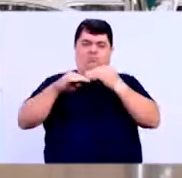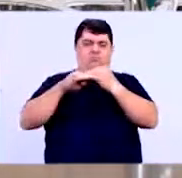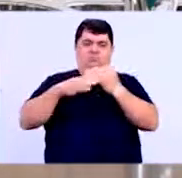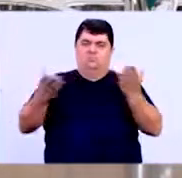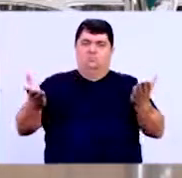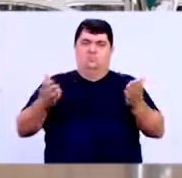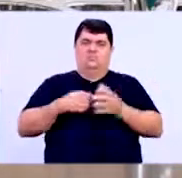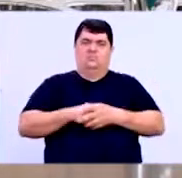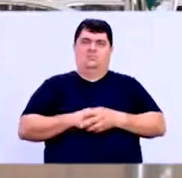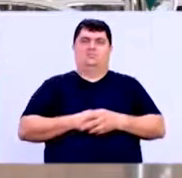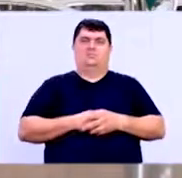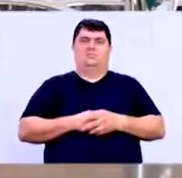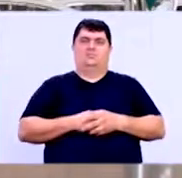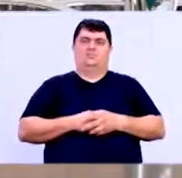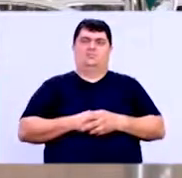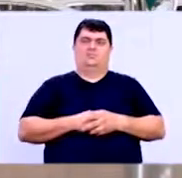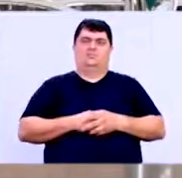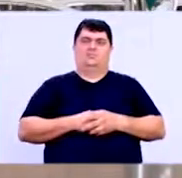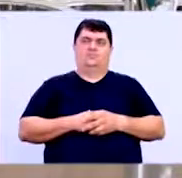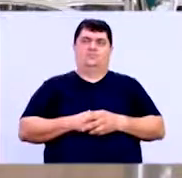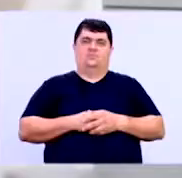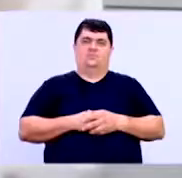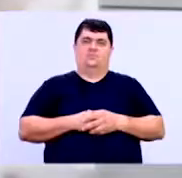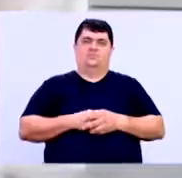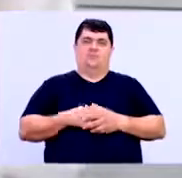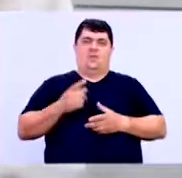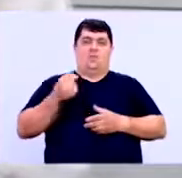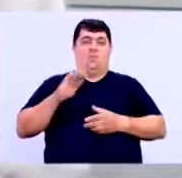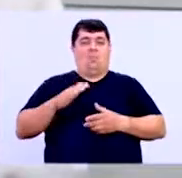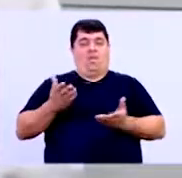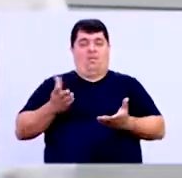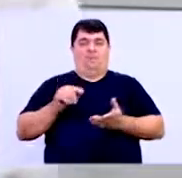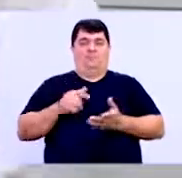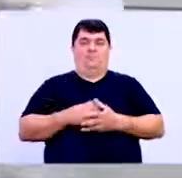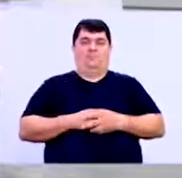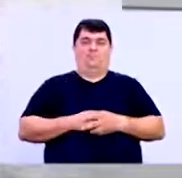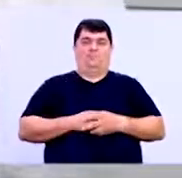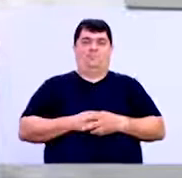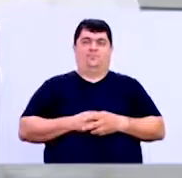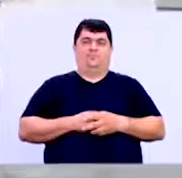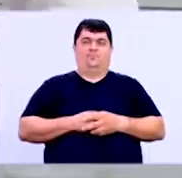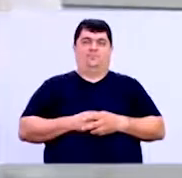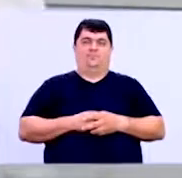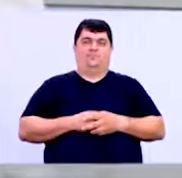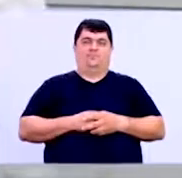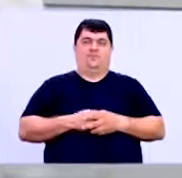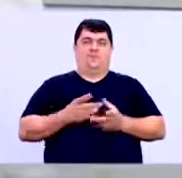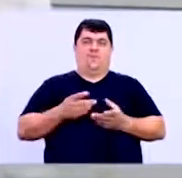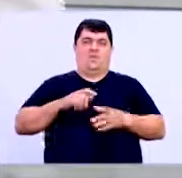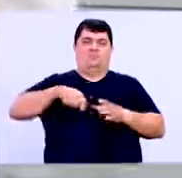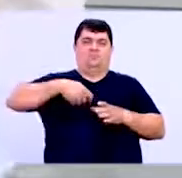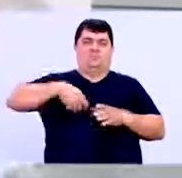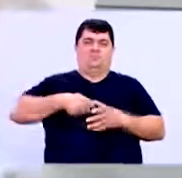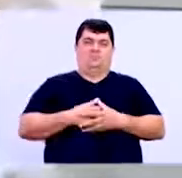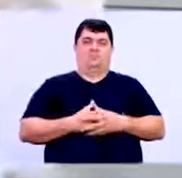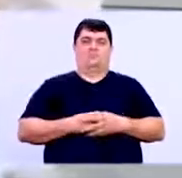está muito mais barato. Ó, peraí, fazer bem assim, pra